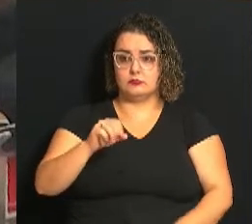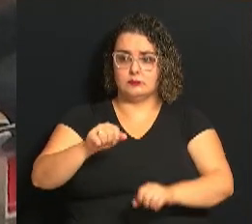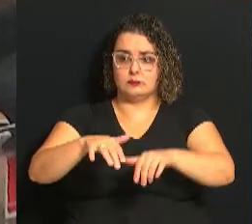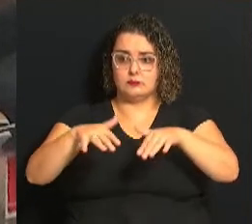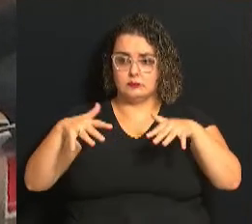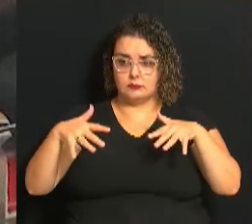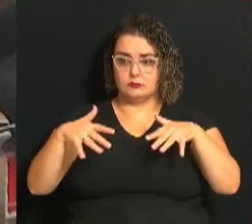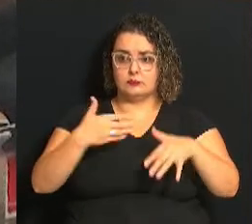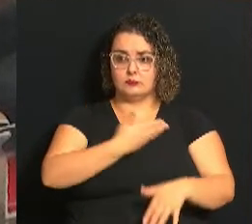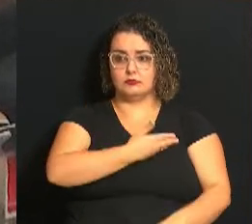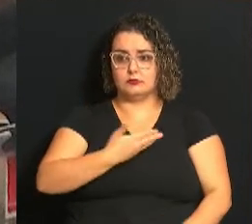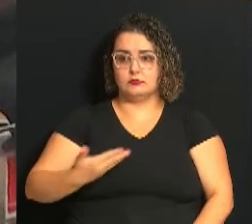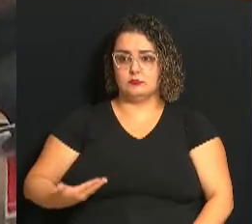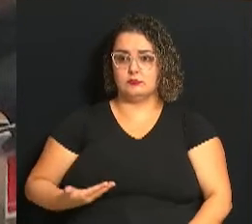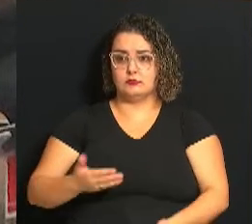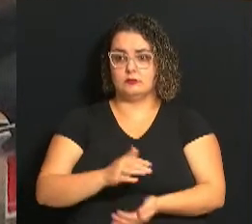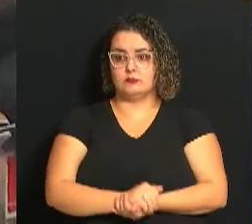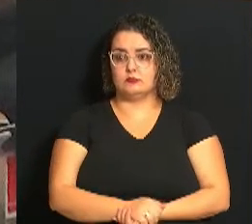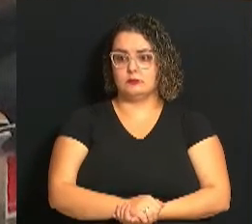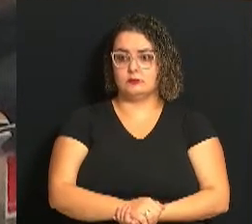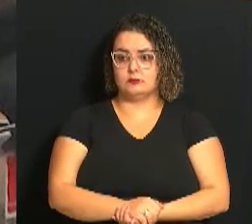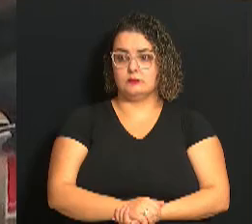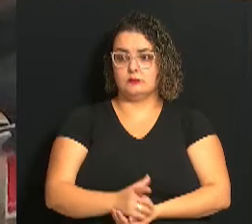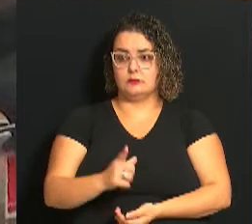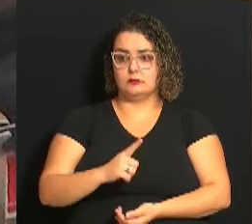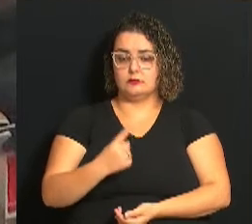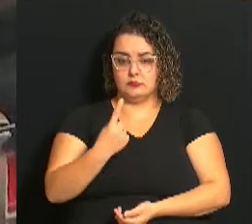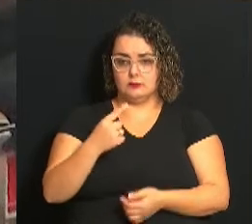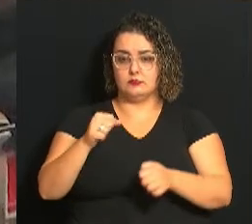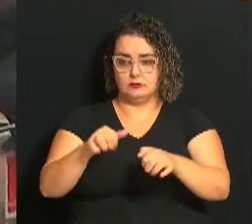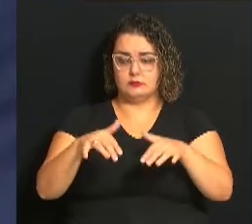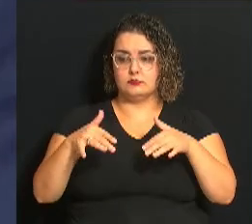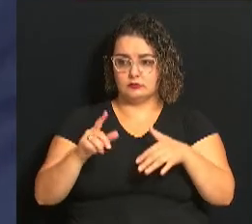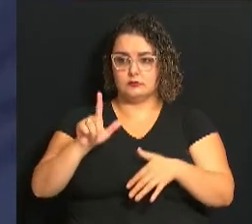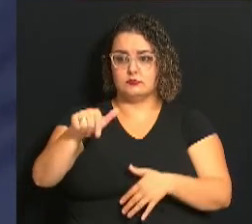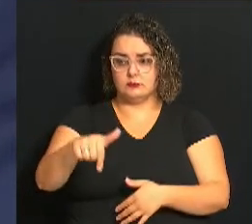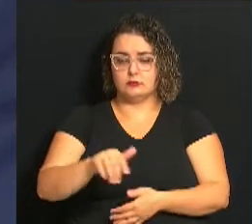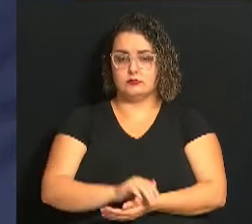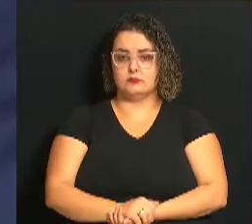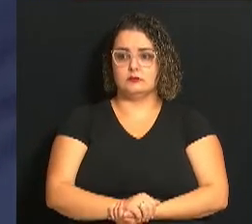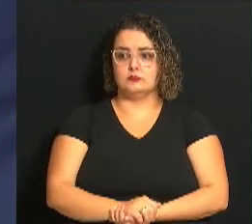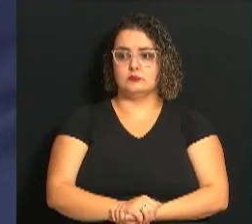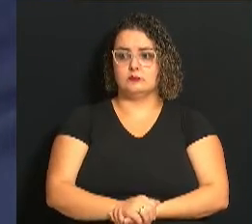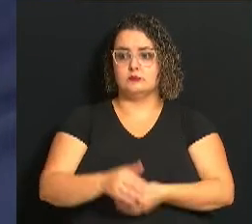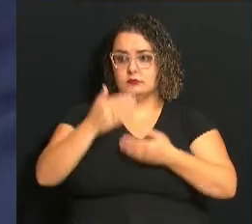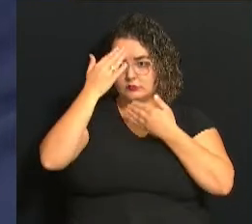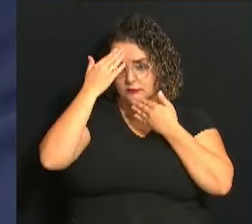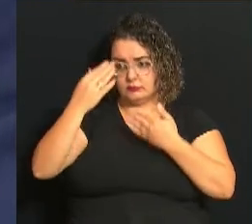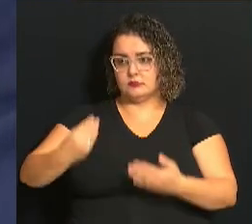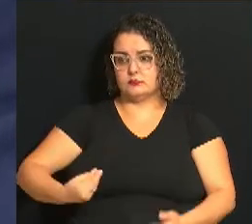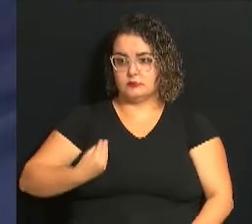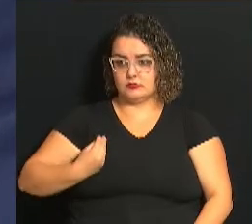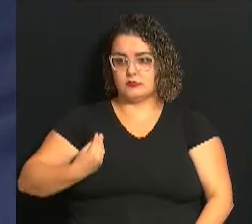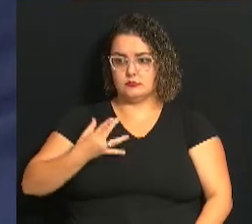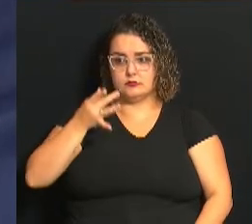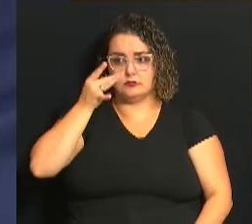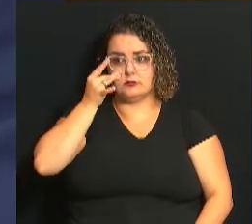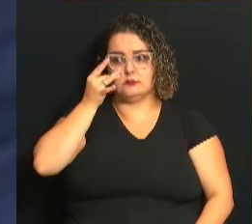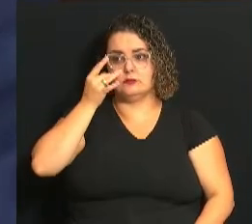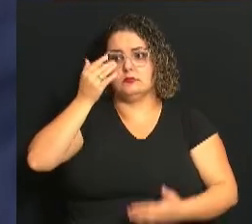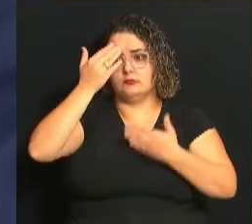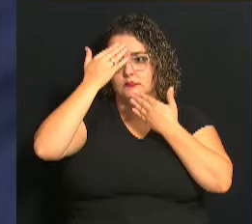pública, tá bom? A gente tem mais uma audiência posteriormente, e eu agradeço a presença de todos os presentes. Muito